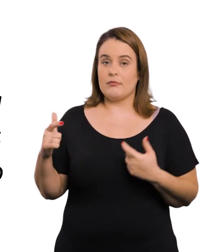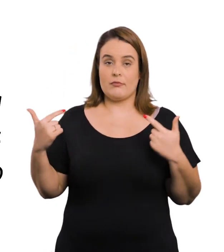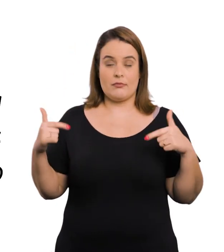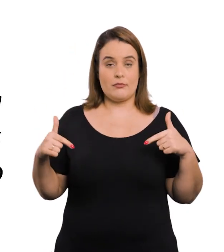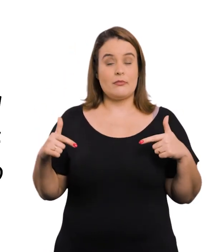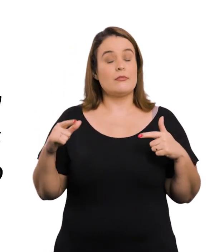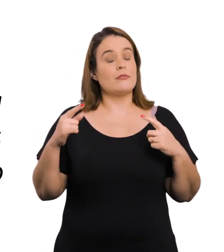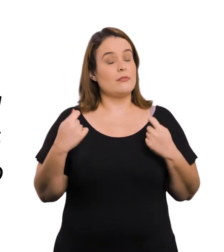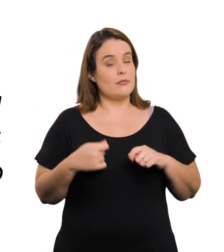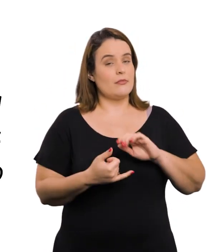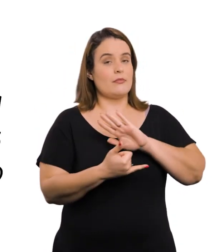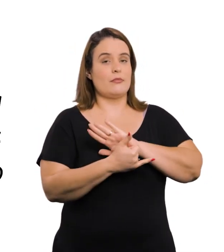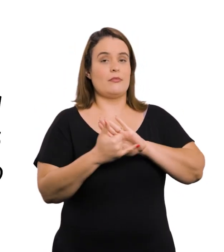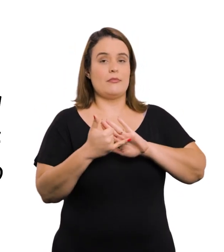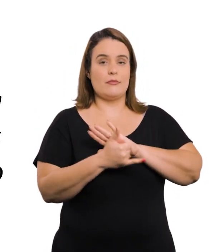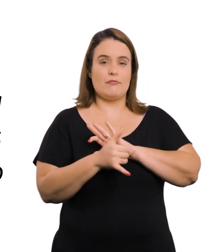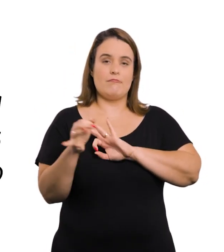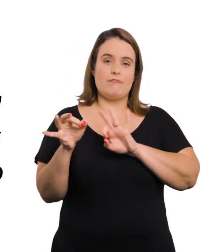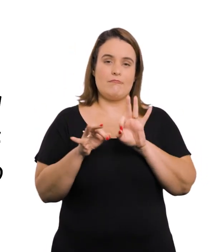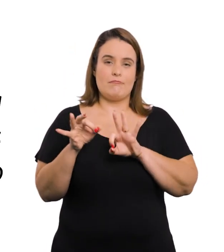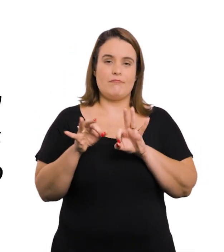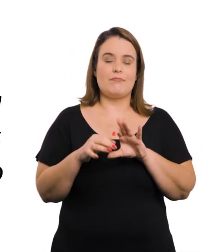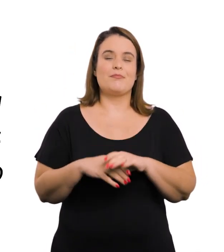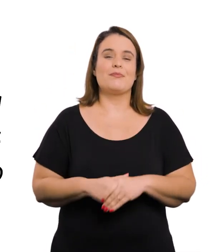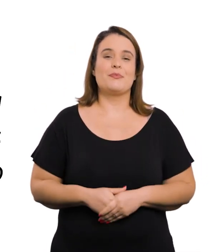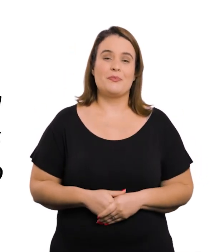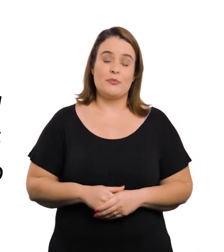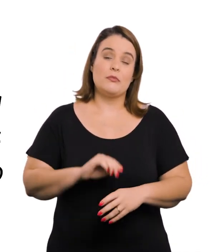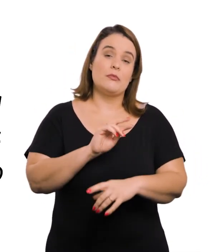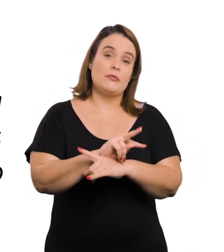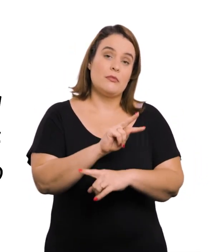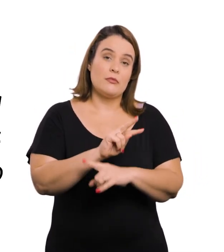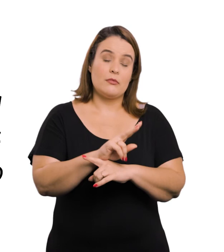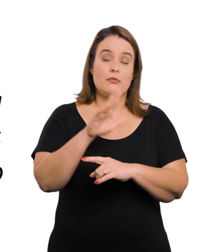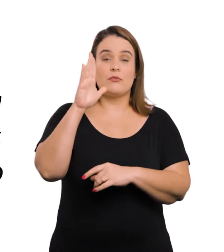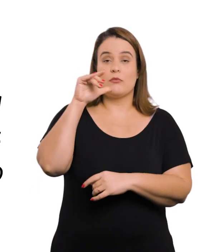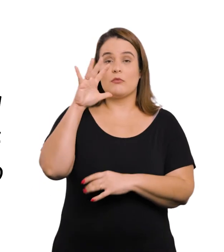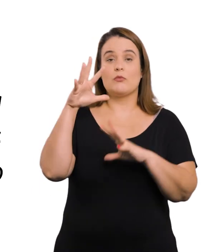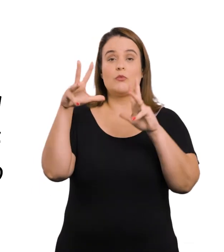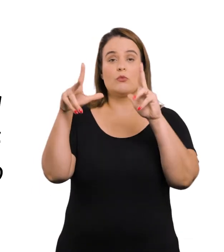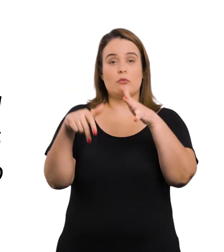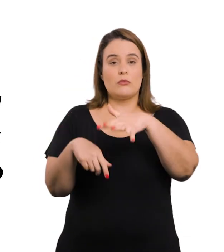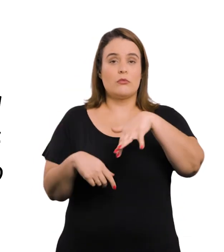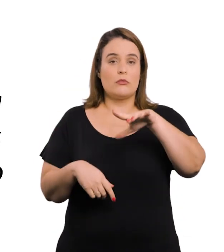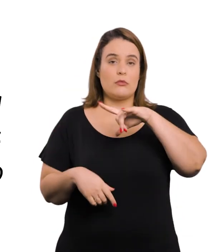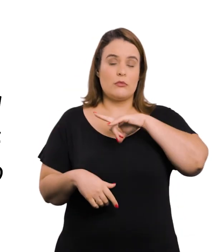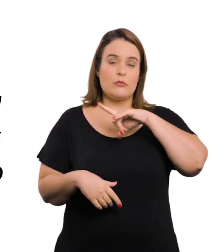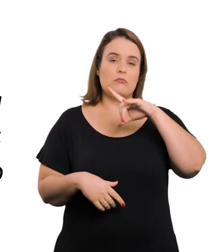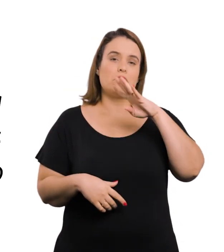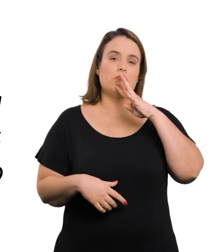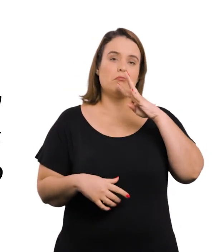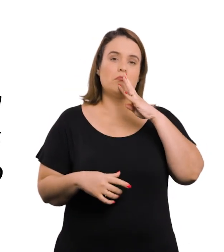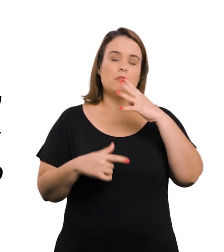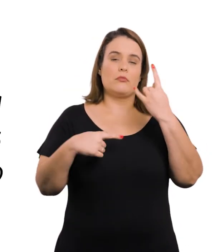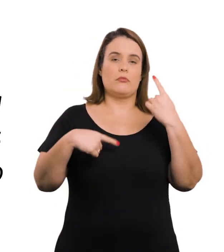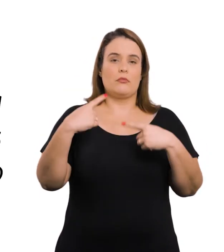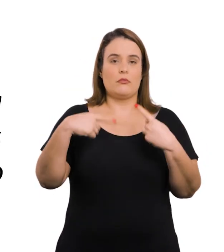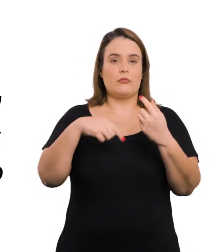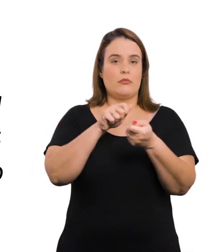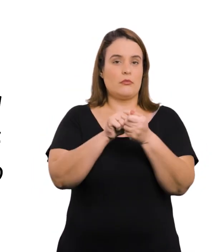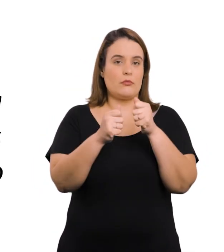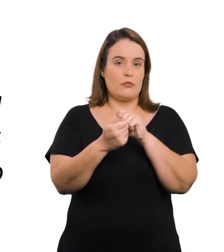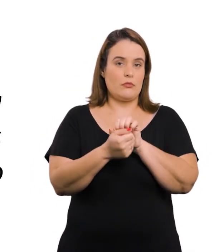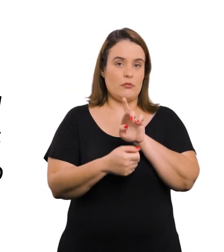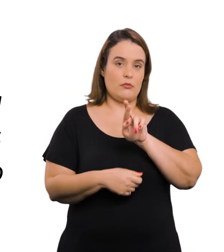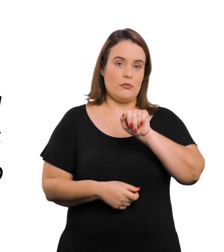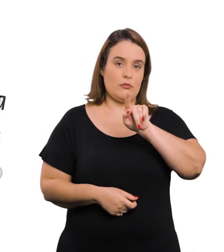trabalhadores requer uma estratégia planejada que zele para que todos os trabalhadores tomem conhecimento da política de